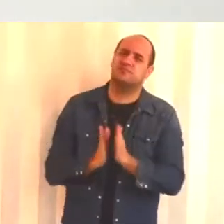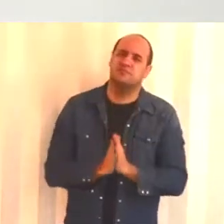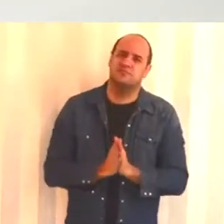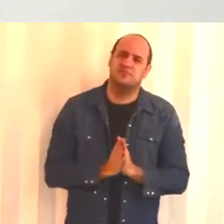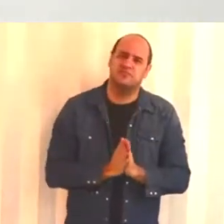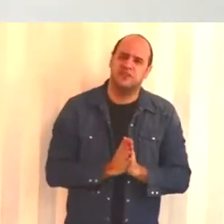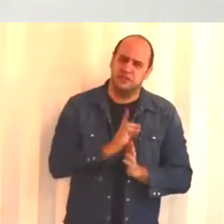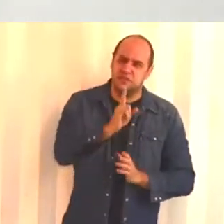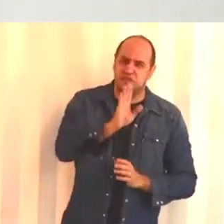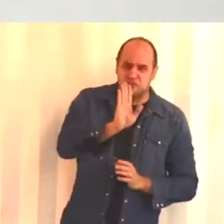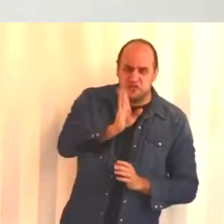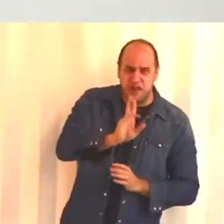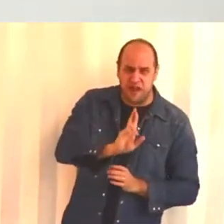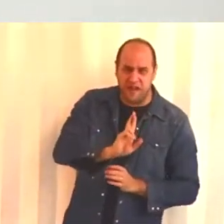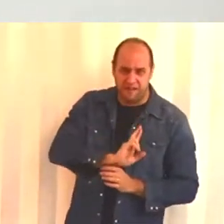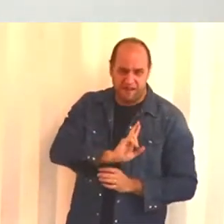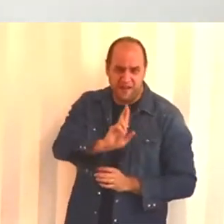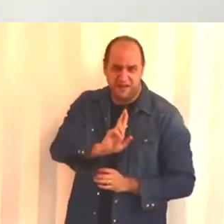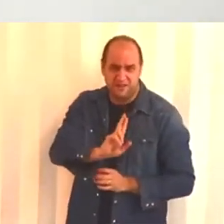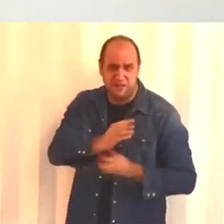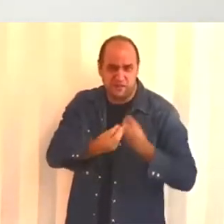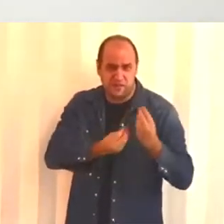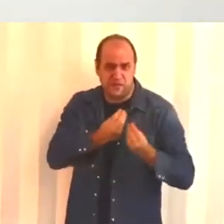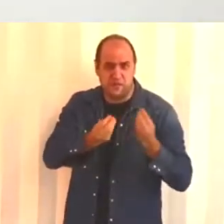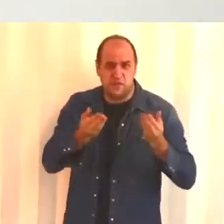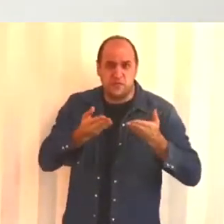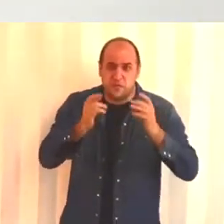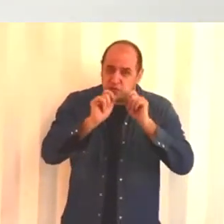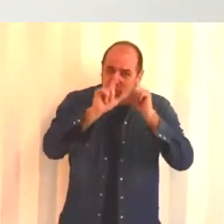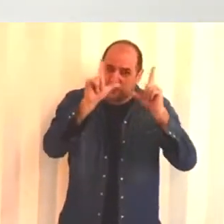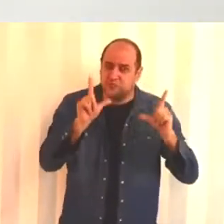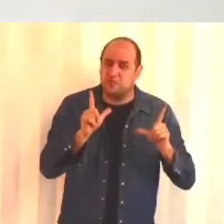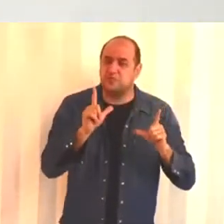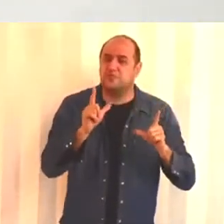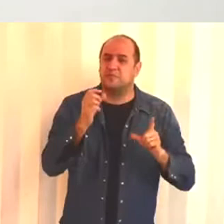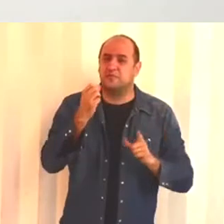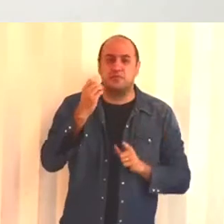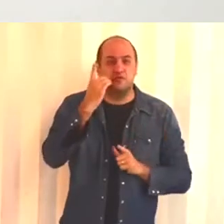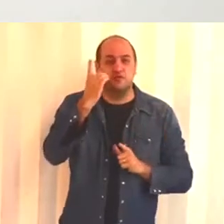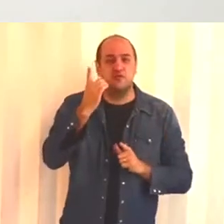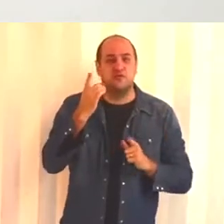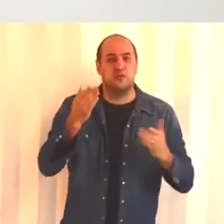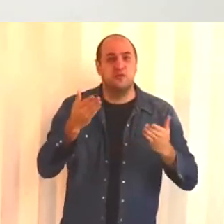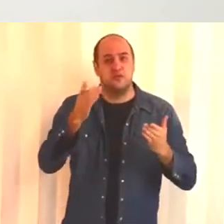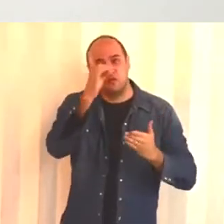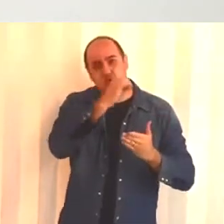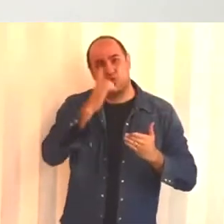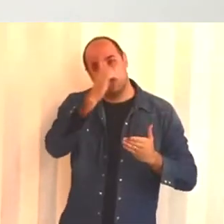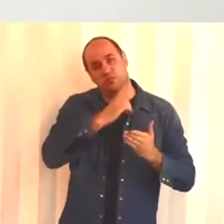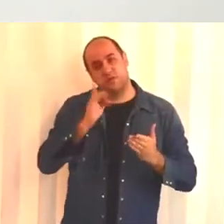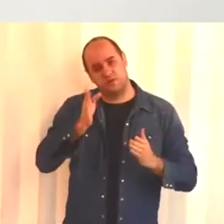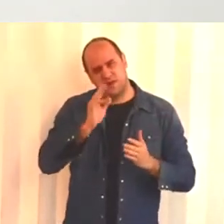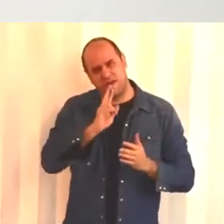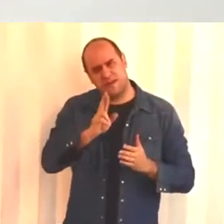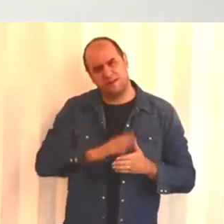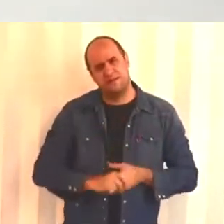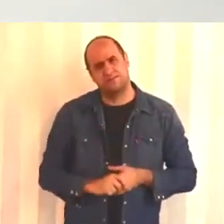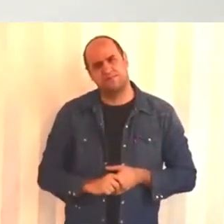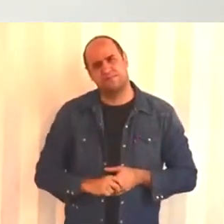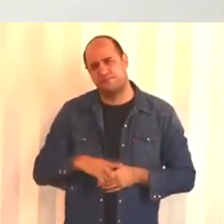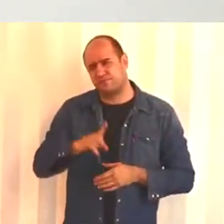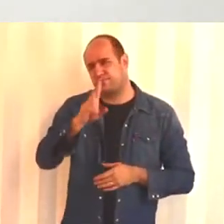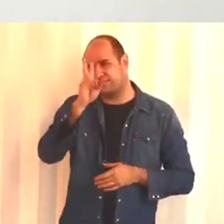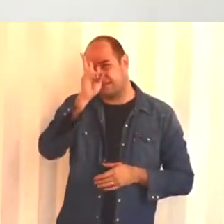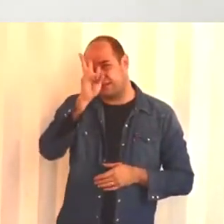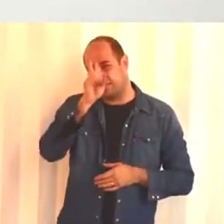Você já respondeu aí no seu coração como foi as suas primeiras horas do domingo de hoje? Eu não quero que você lembre um